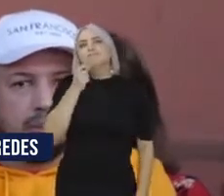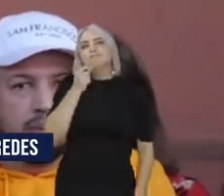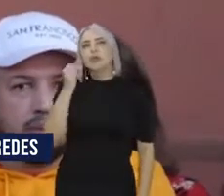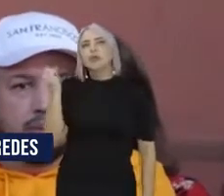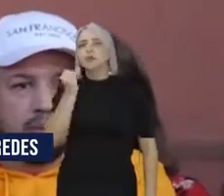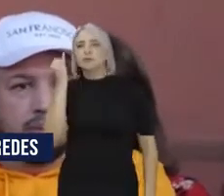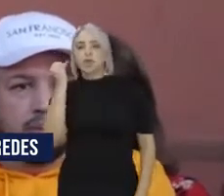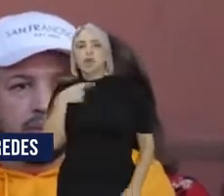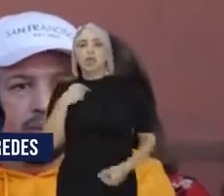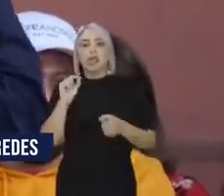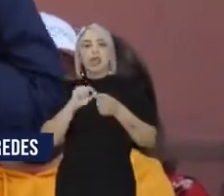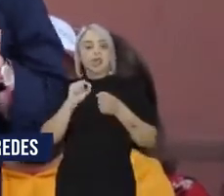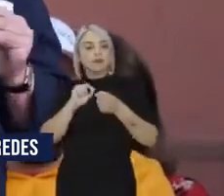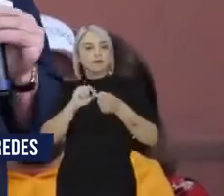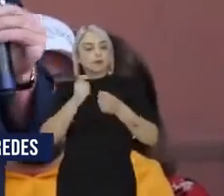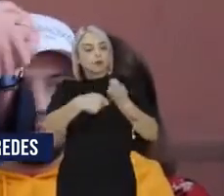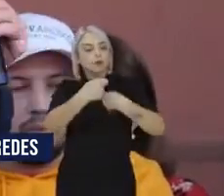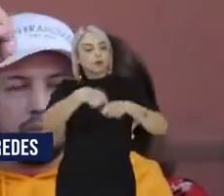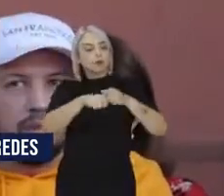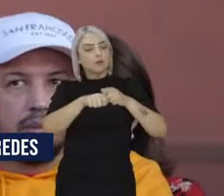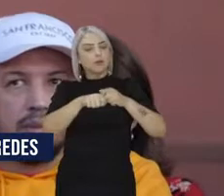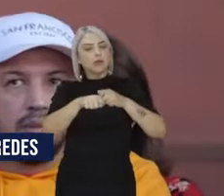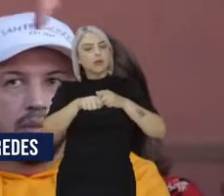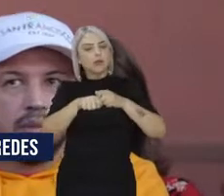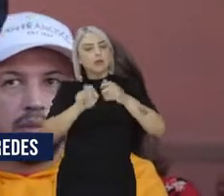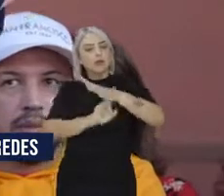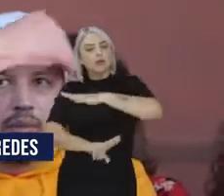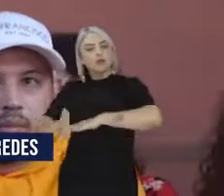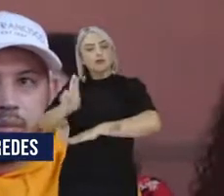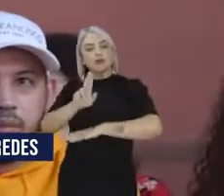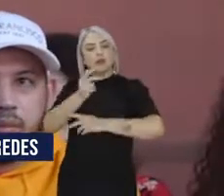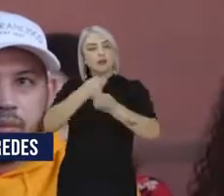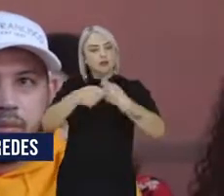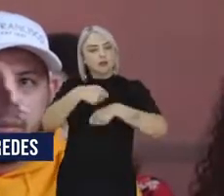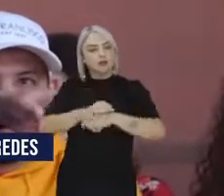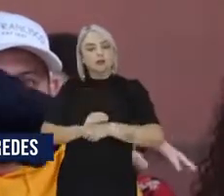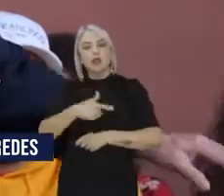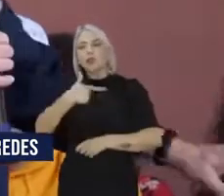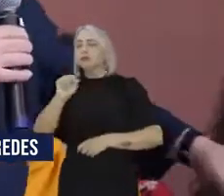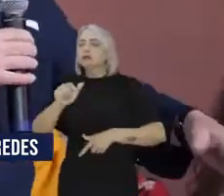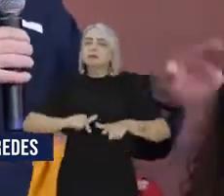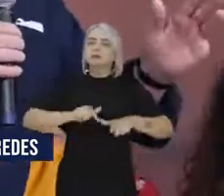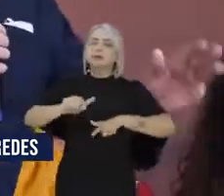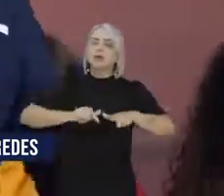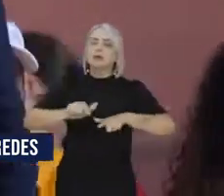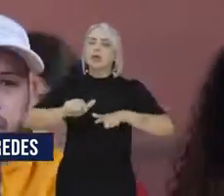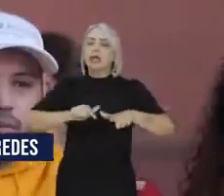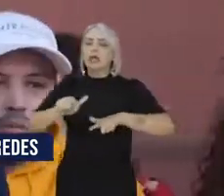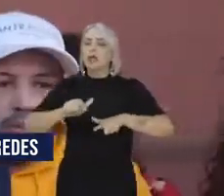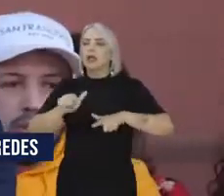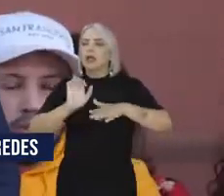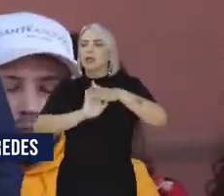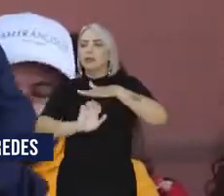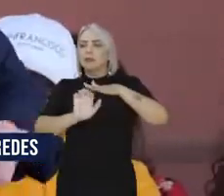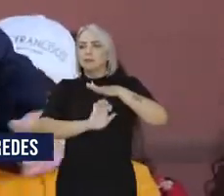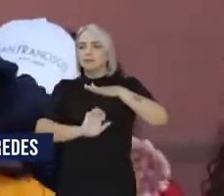economia. E aí ele foi trabalhar numa dessas empresas